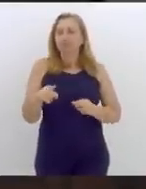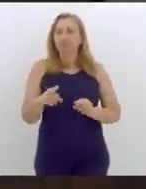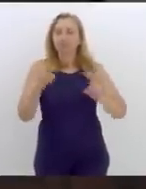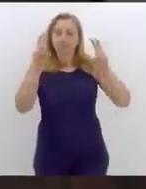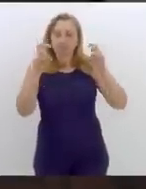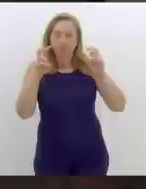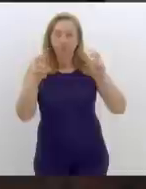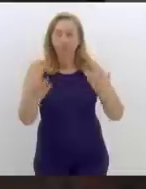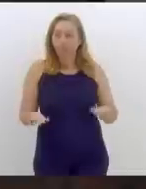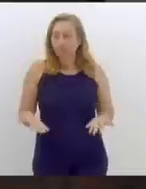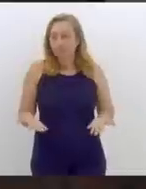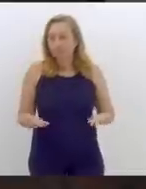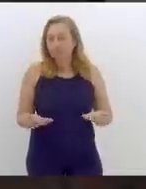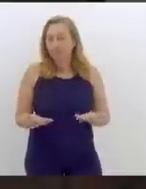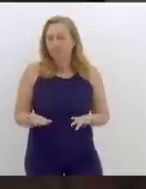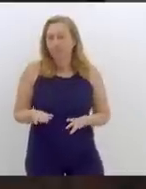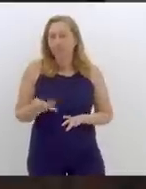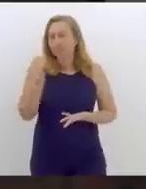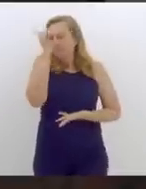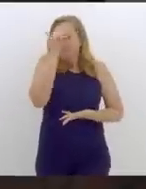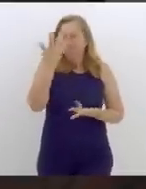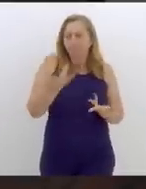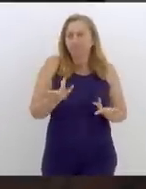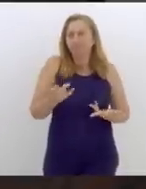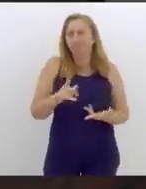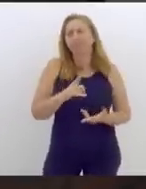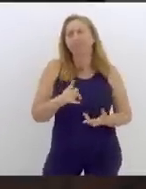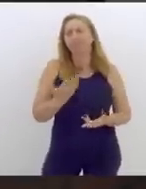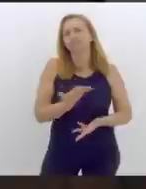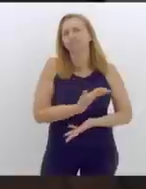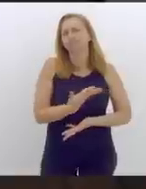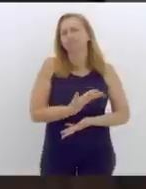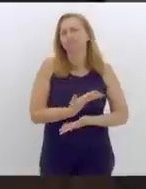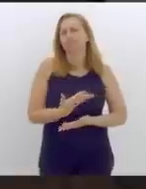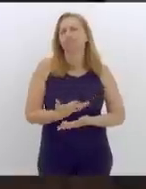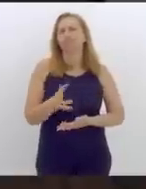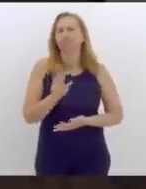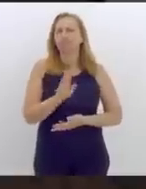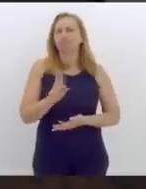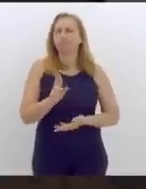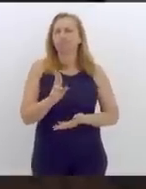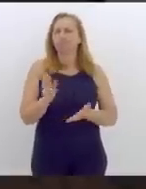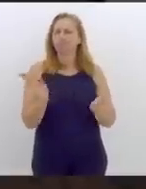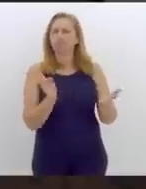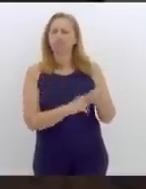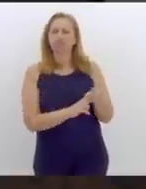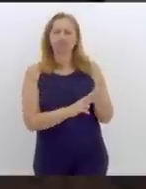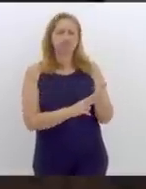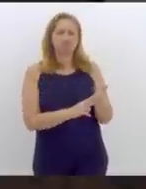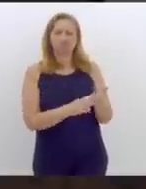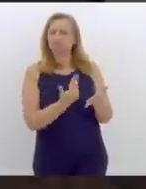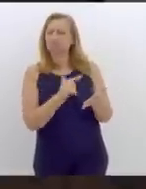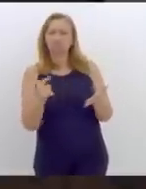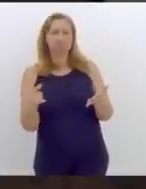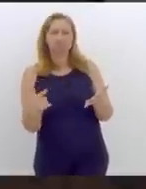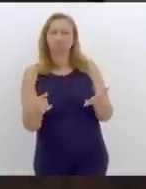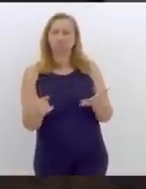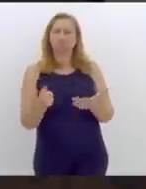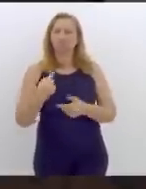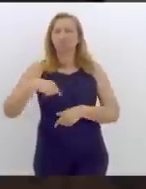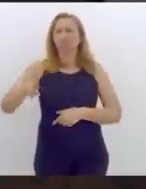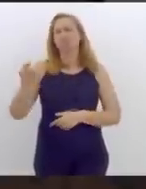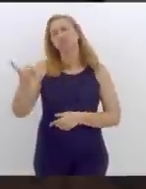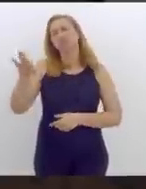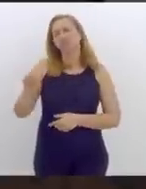esdrúxulo ridículo Eu tenho um caso de um amigo que o nome dele não conte nenhum lugar eu levei até o